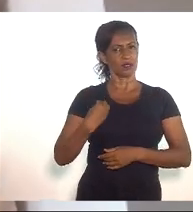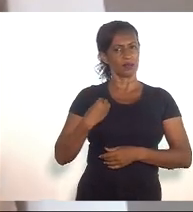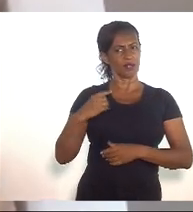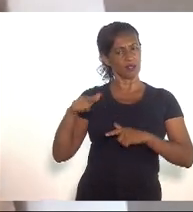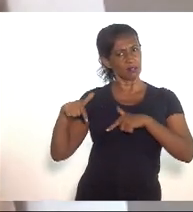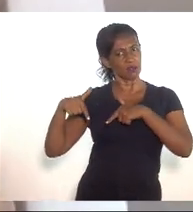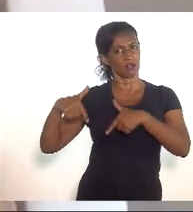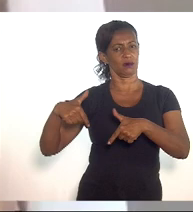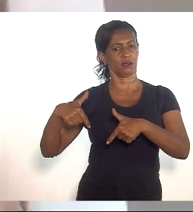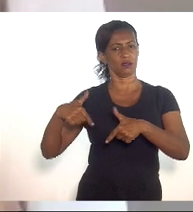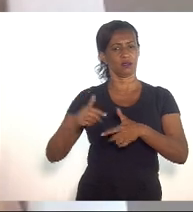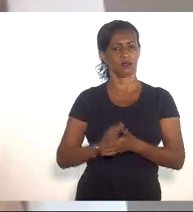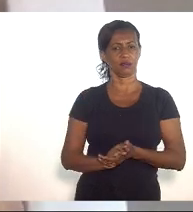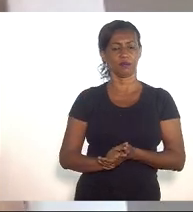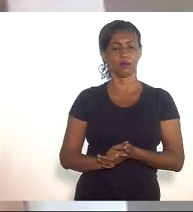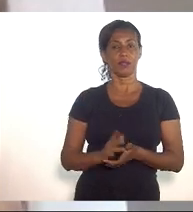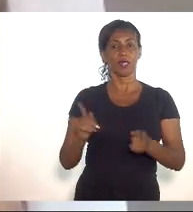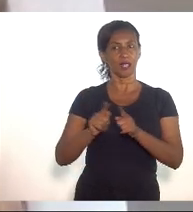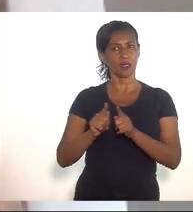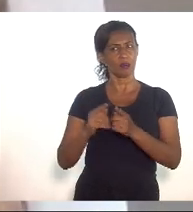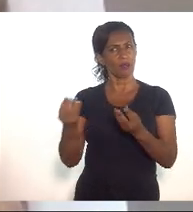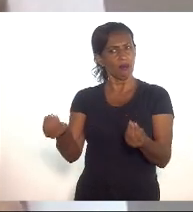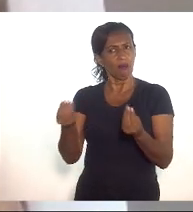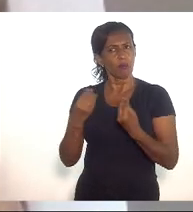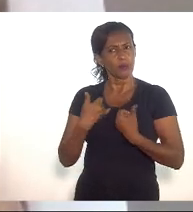isso, trazer